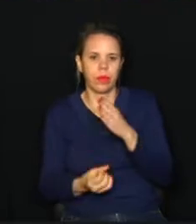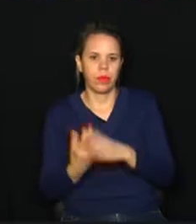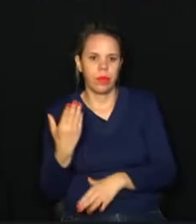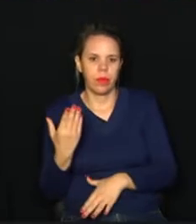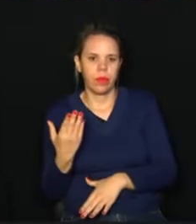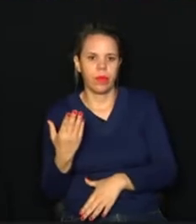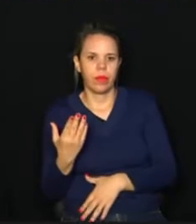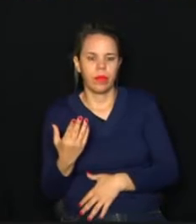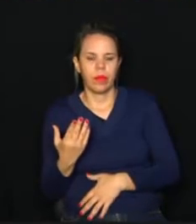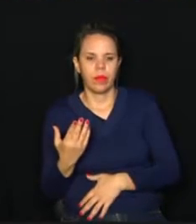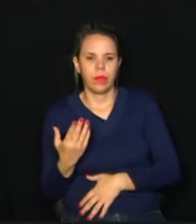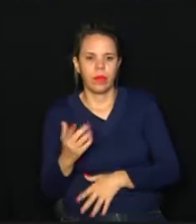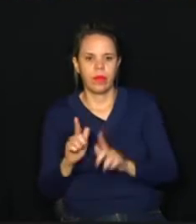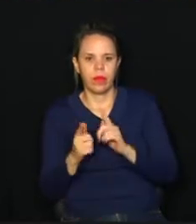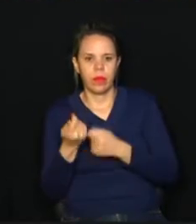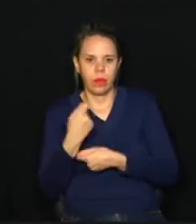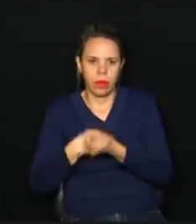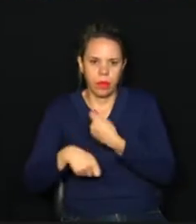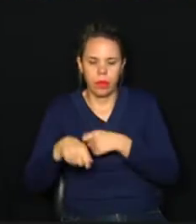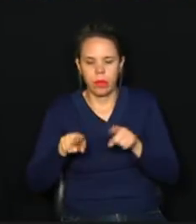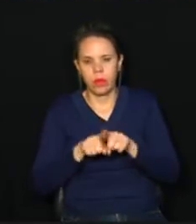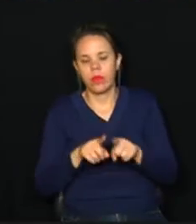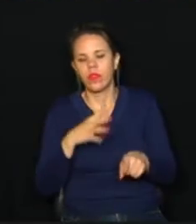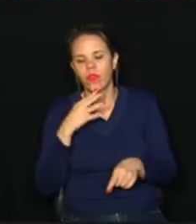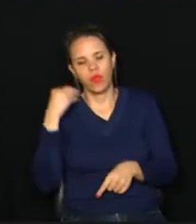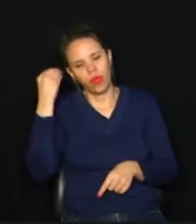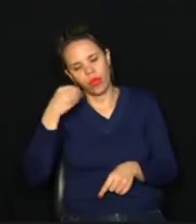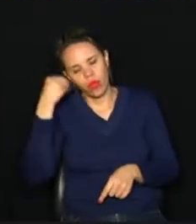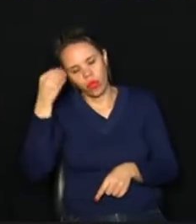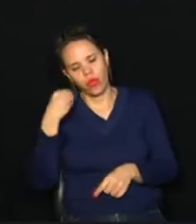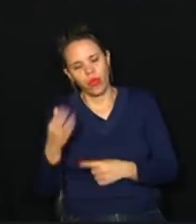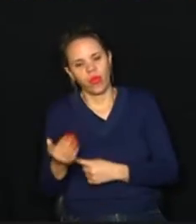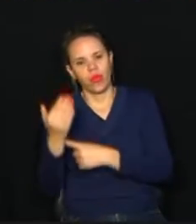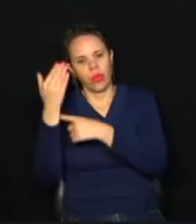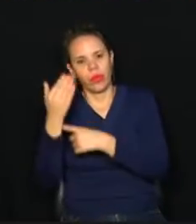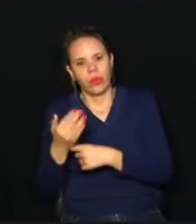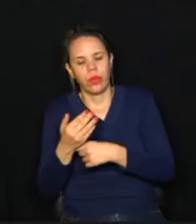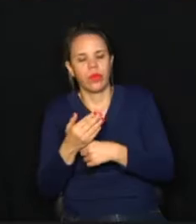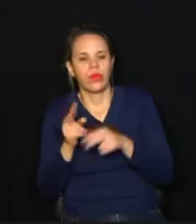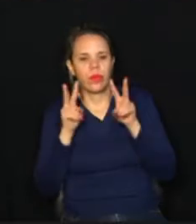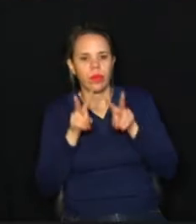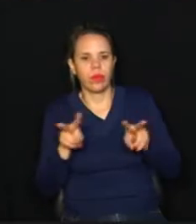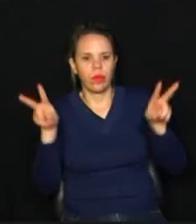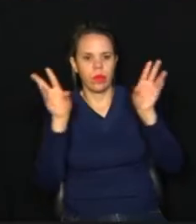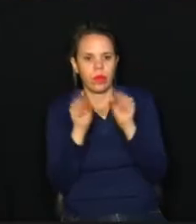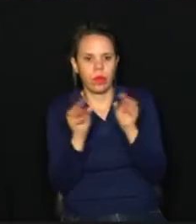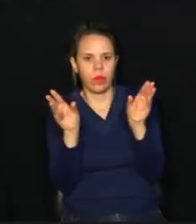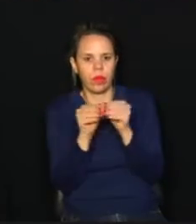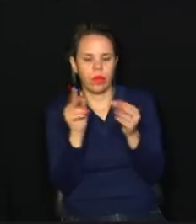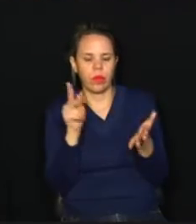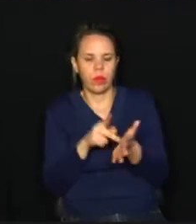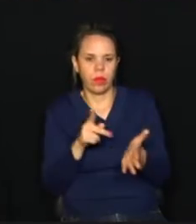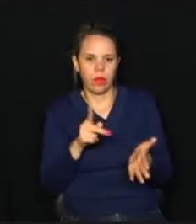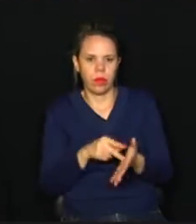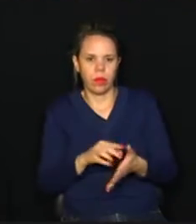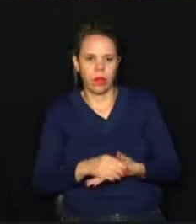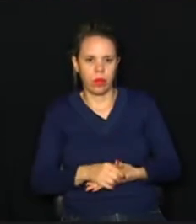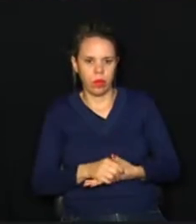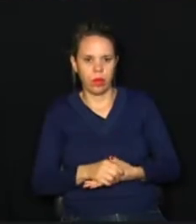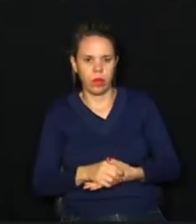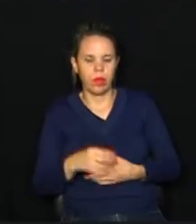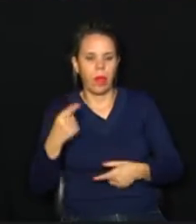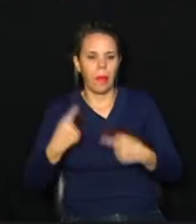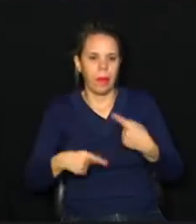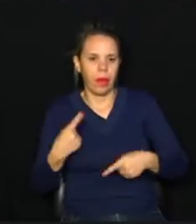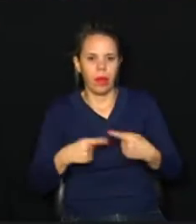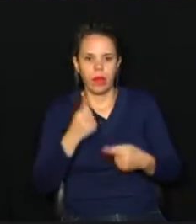dos setores que demandam conhecimento e tecnologia, visando definir verdadeiramente uma política